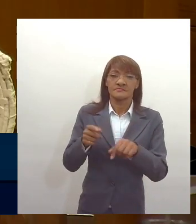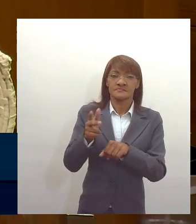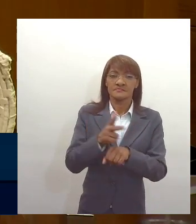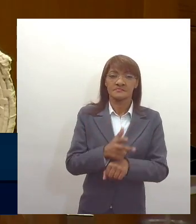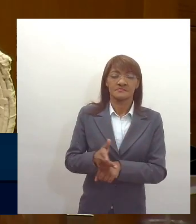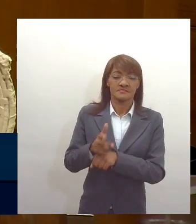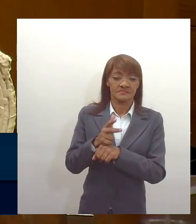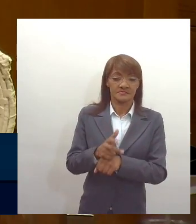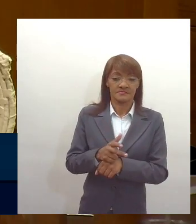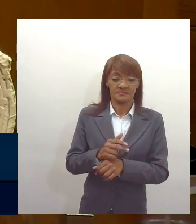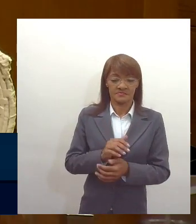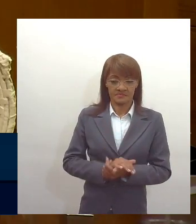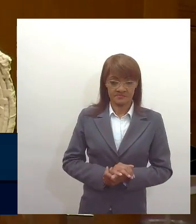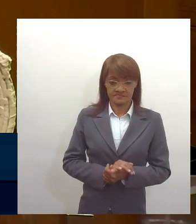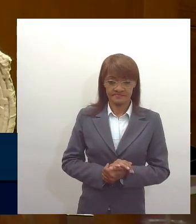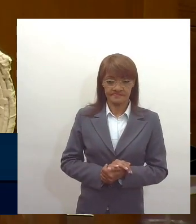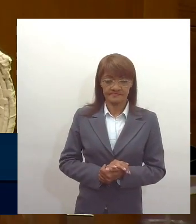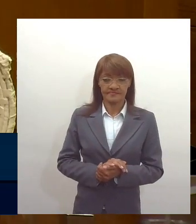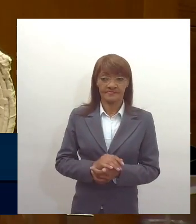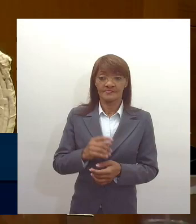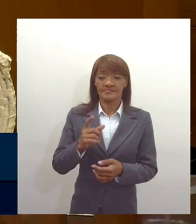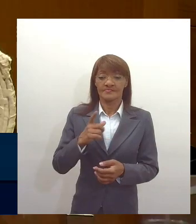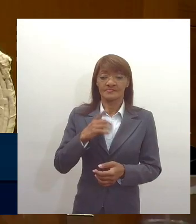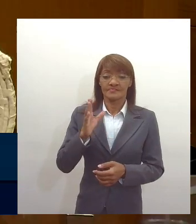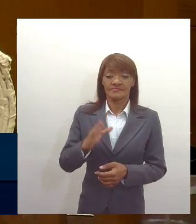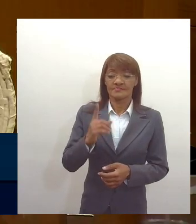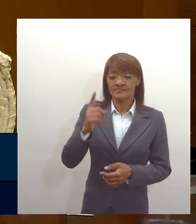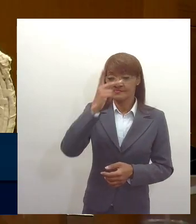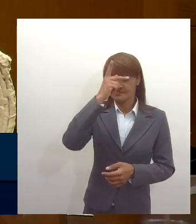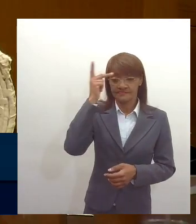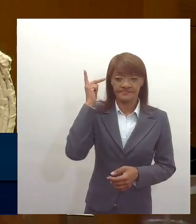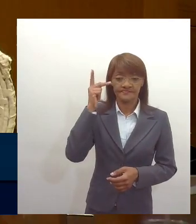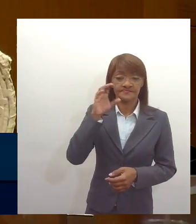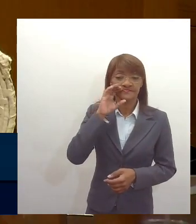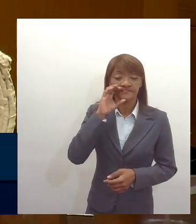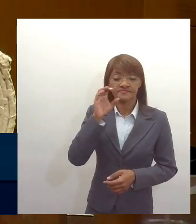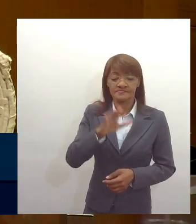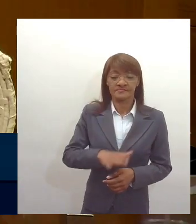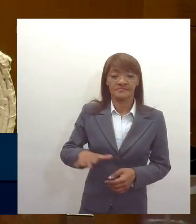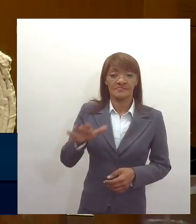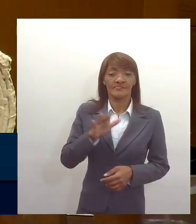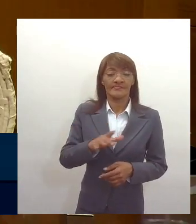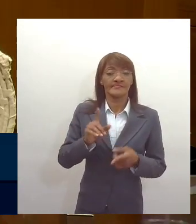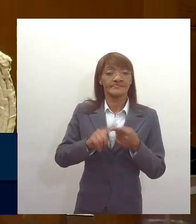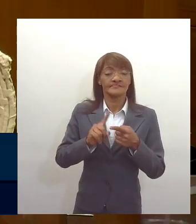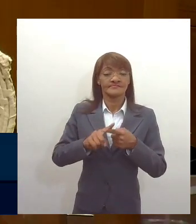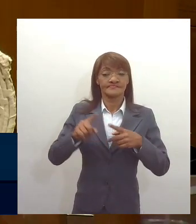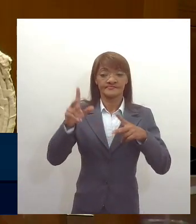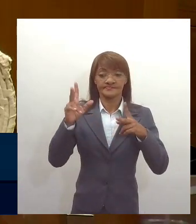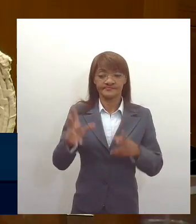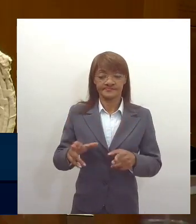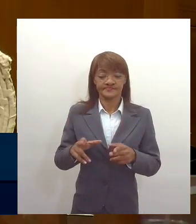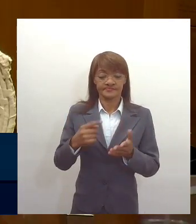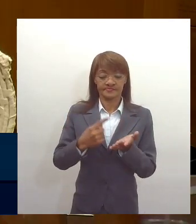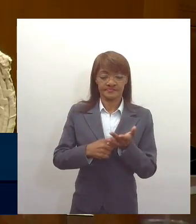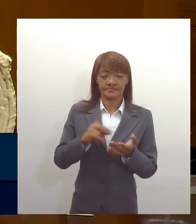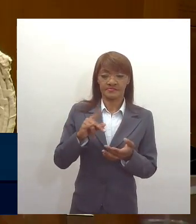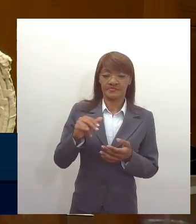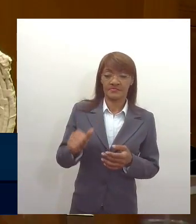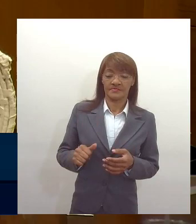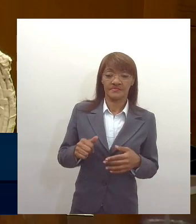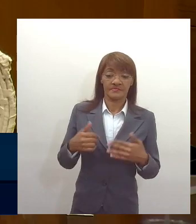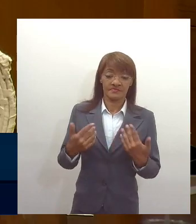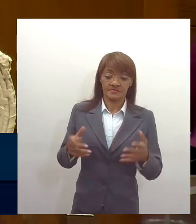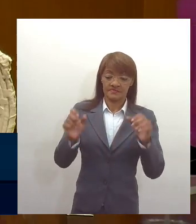lá em Socorro, que também está com dificuldade de agendar. E vai para o sistema não, é porque